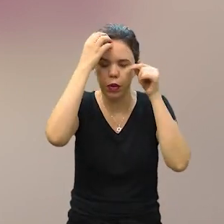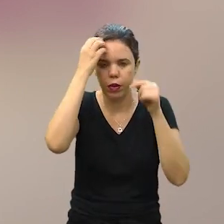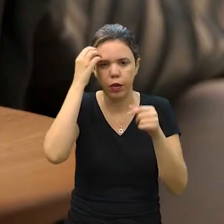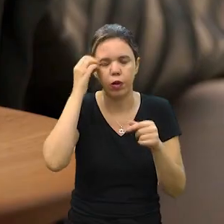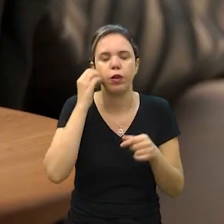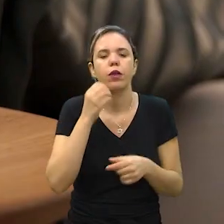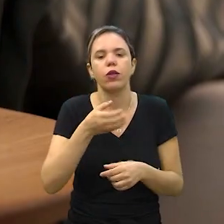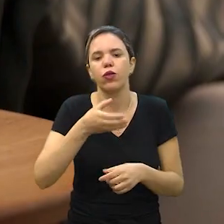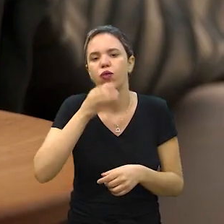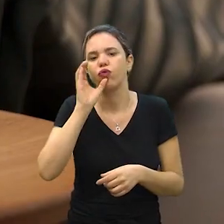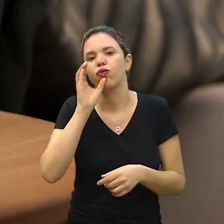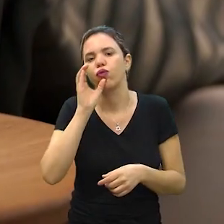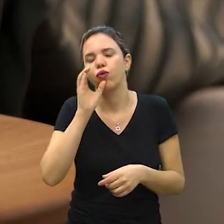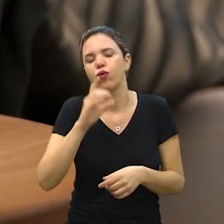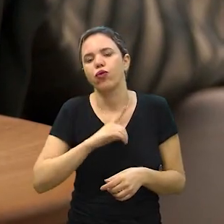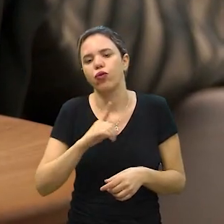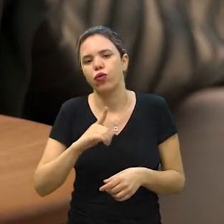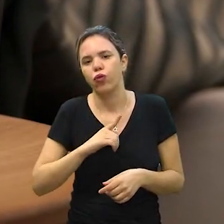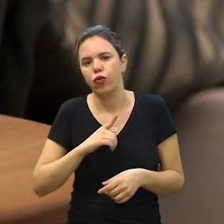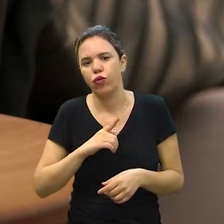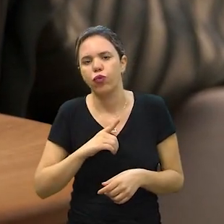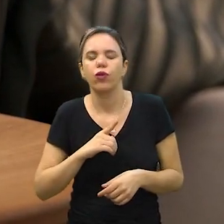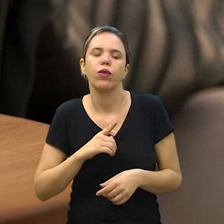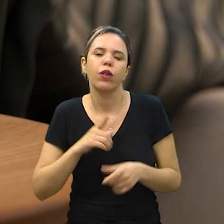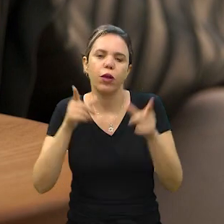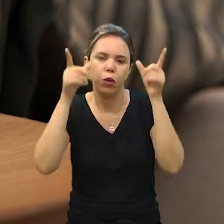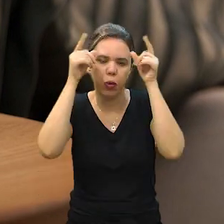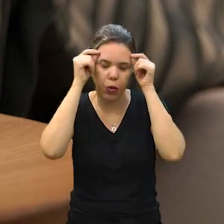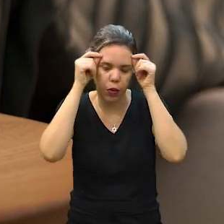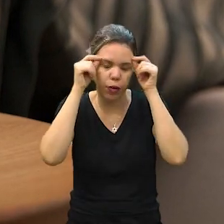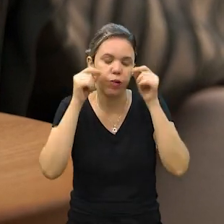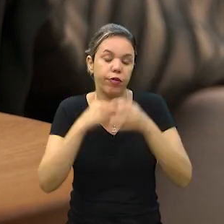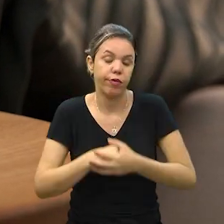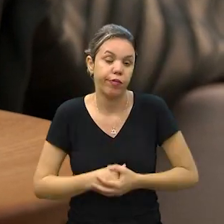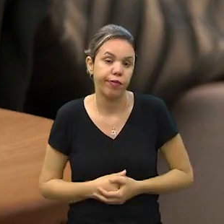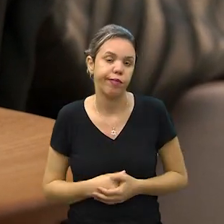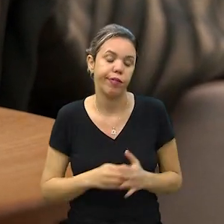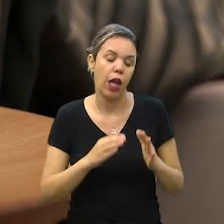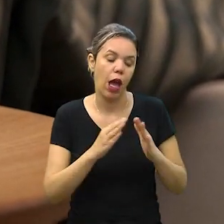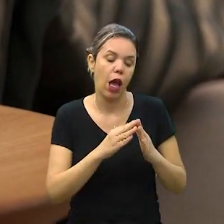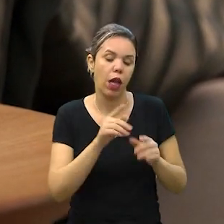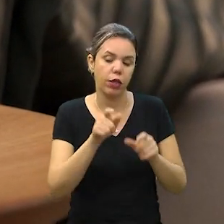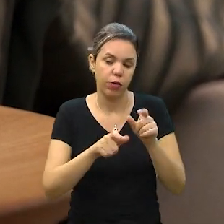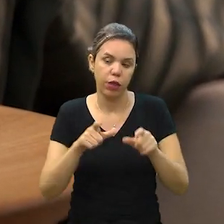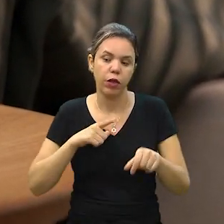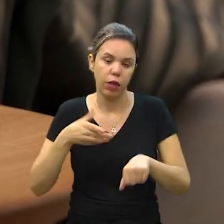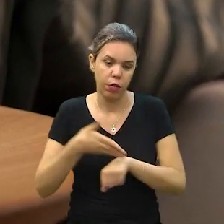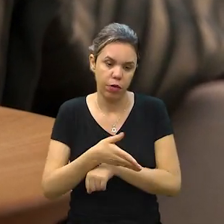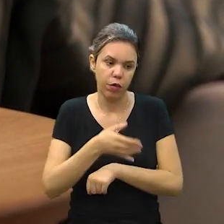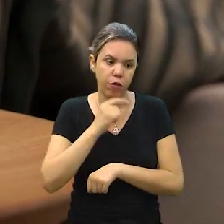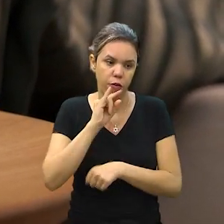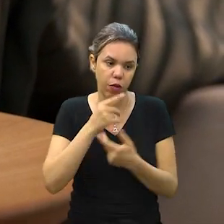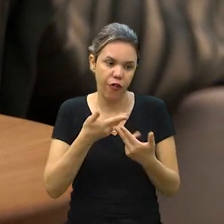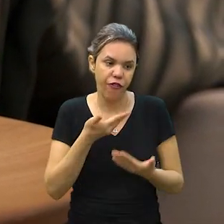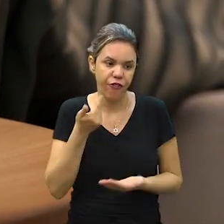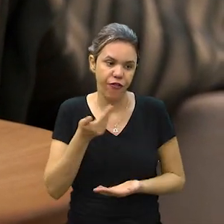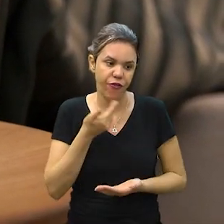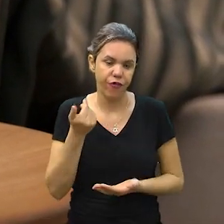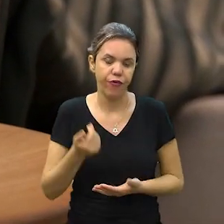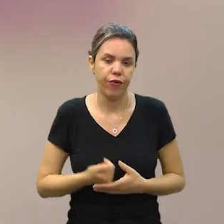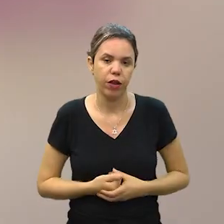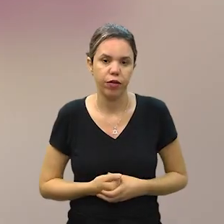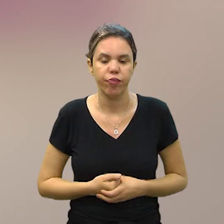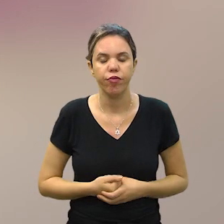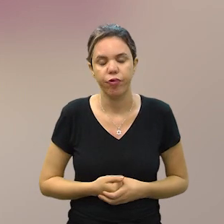escape, né? E a bebida tem sido uma válvula de escape. Em casa, as pessoas têm acesso à bebida muito